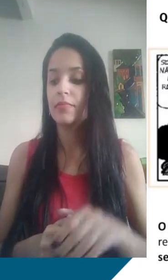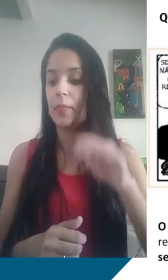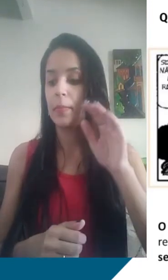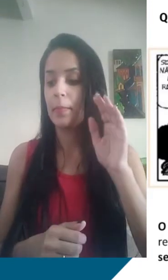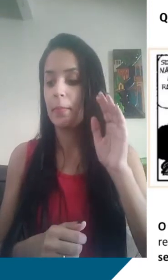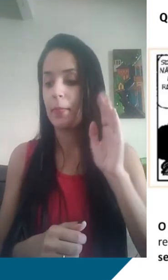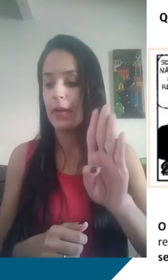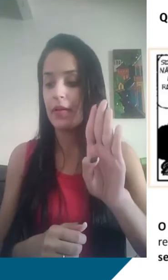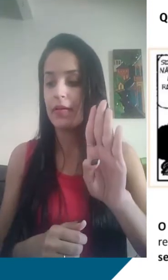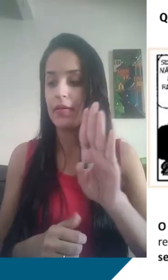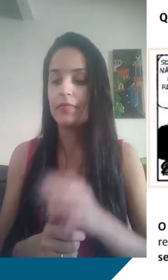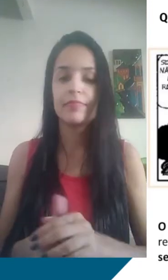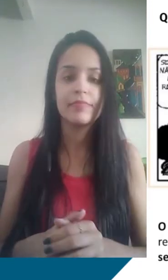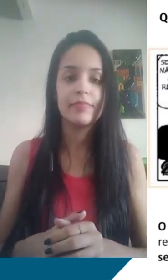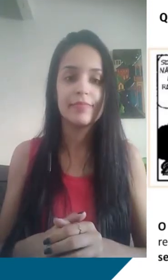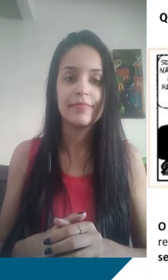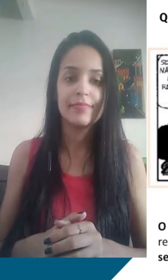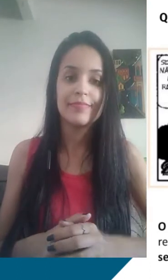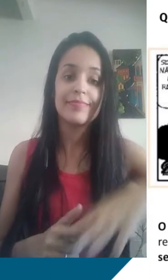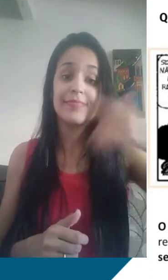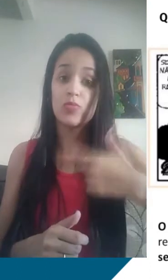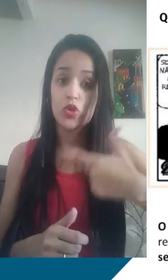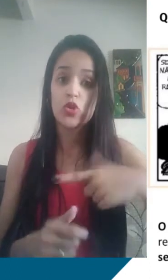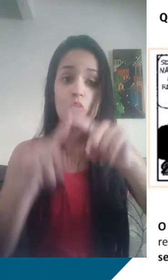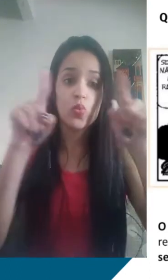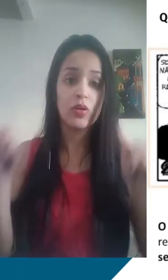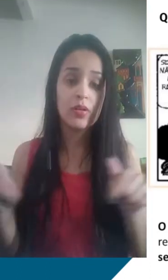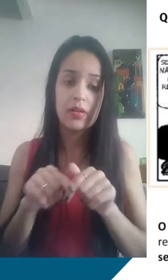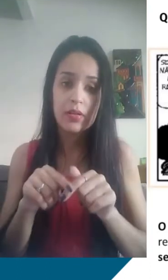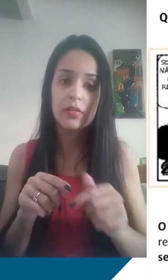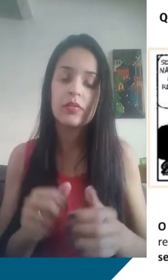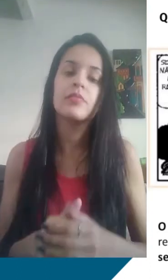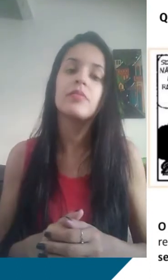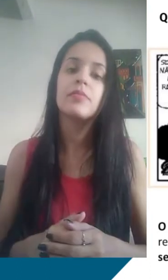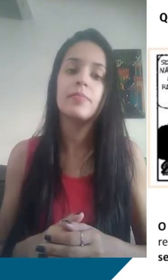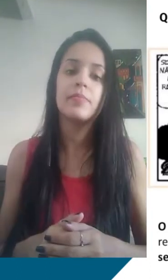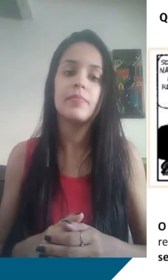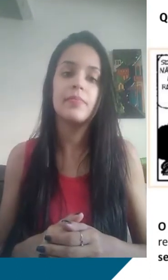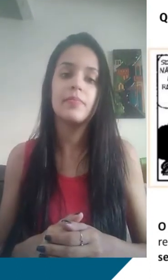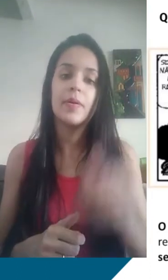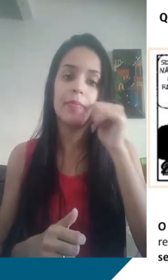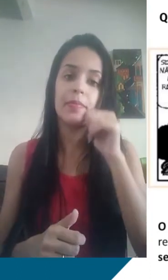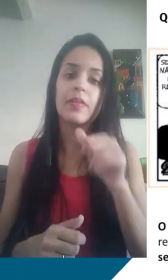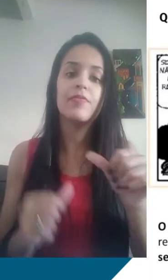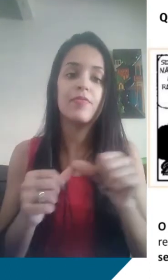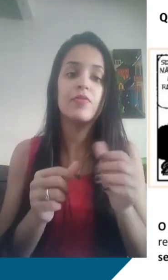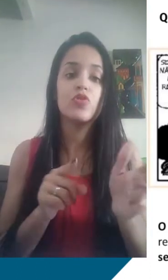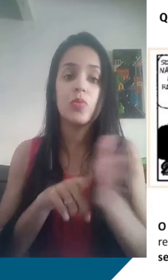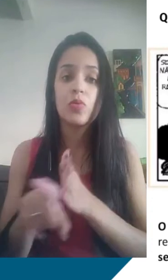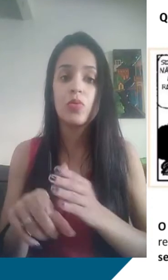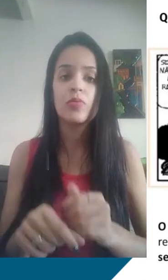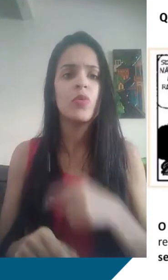B. No segundo quadrinho, a personagem começa a fazer perguntas anunciadas no quadrinho anterior.